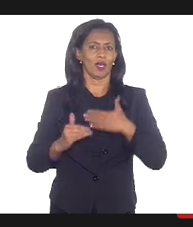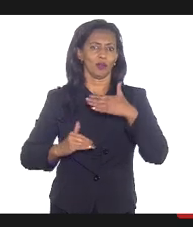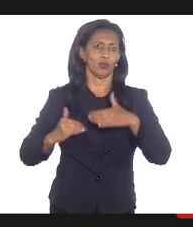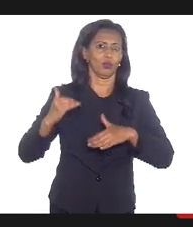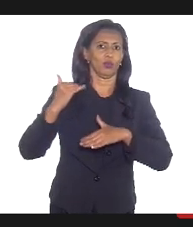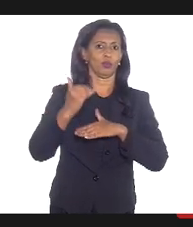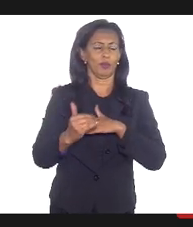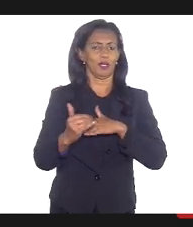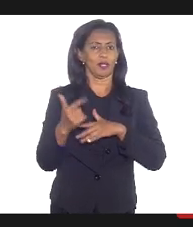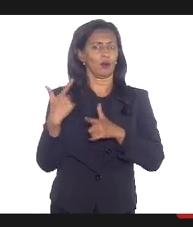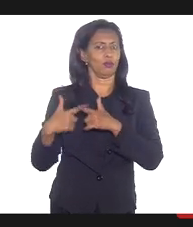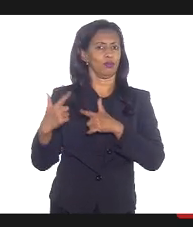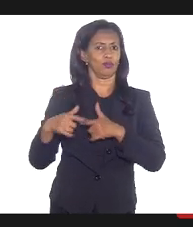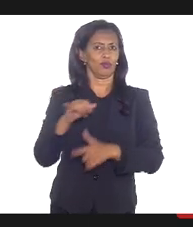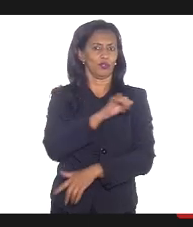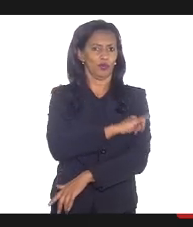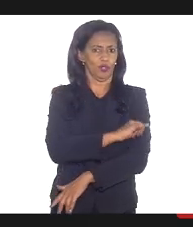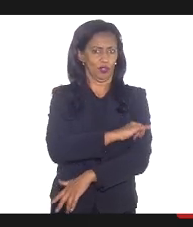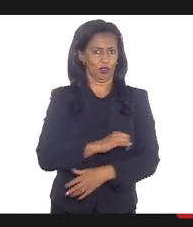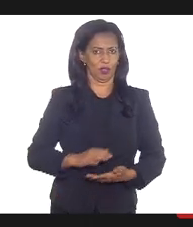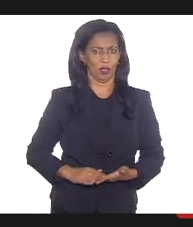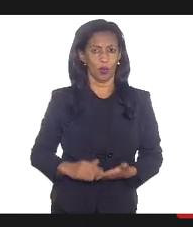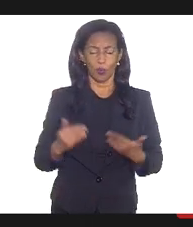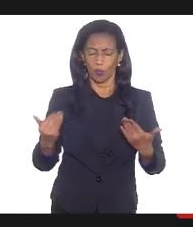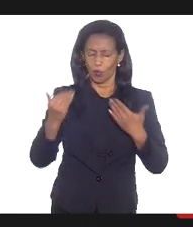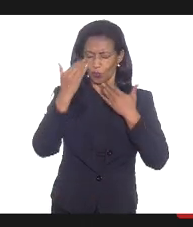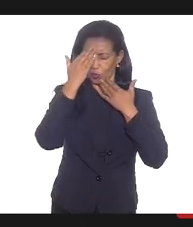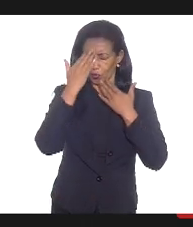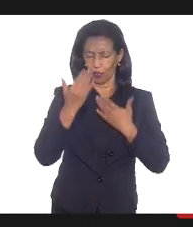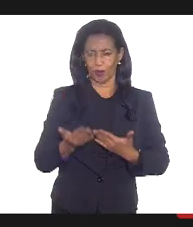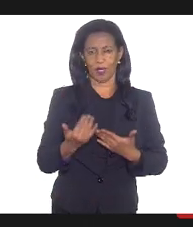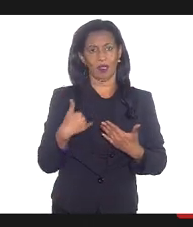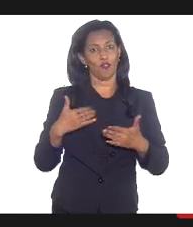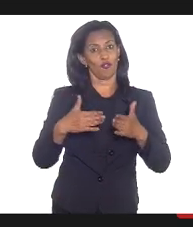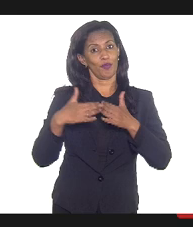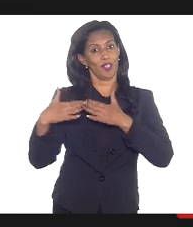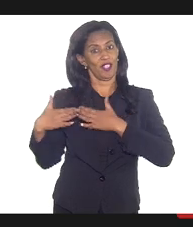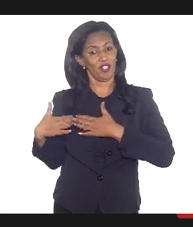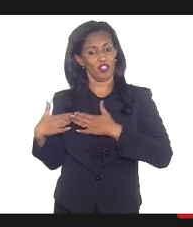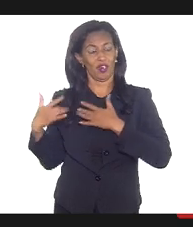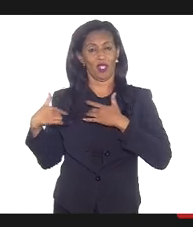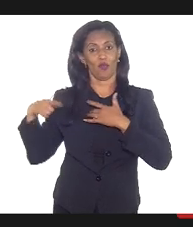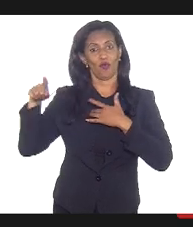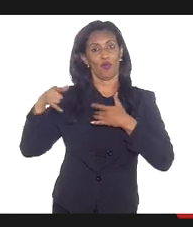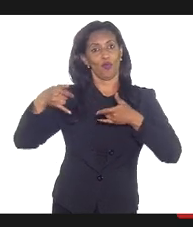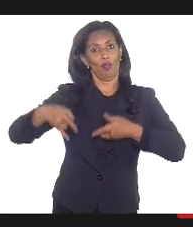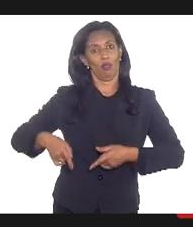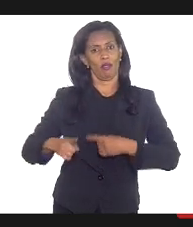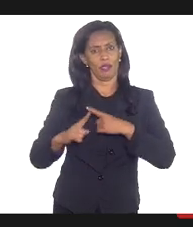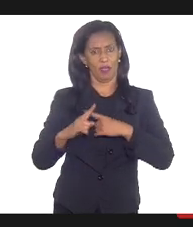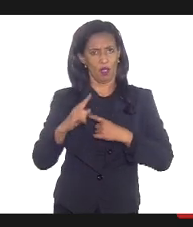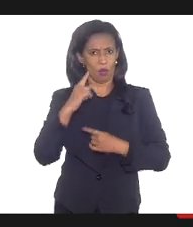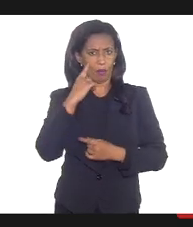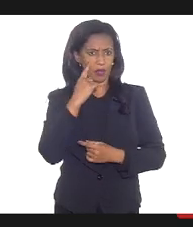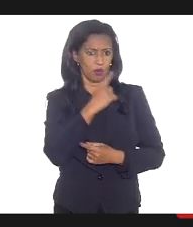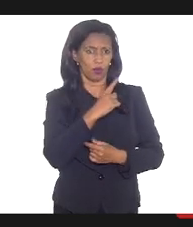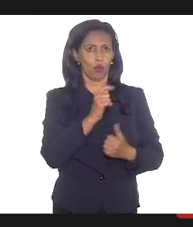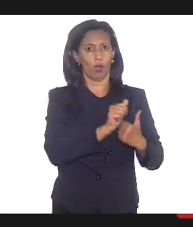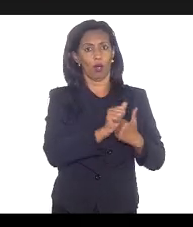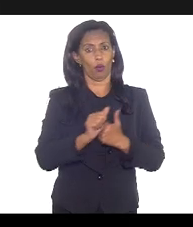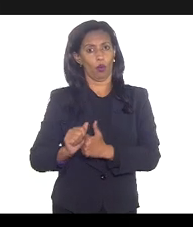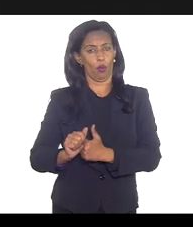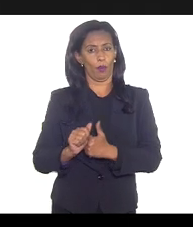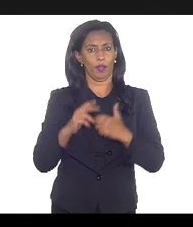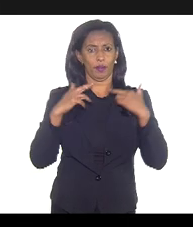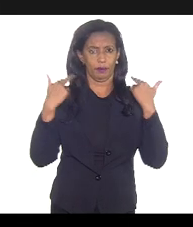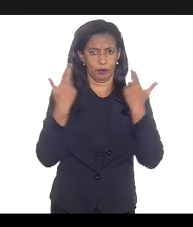Janeiro. Era isso, muito obrigado pela ordem. Eu vou agora me retirar, que eu vou para o enterro, mas eu vou tentar acompanhar um pouco mais a audiência. Um